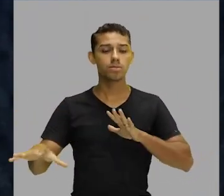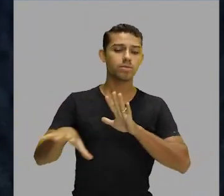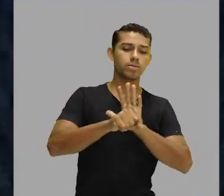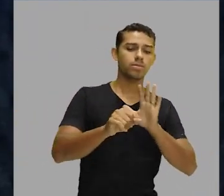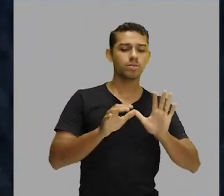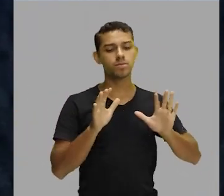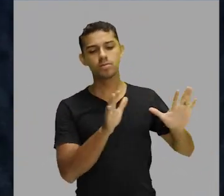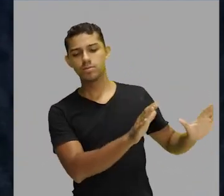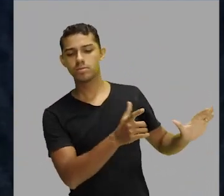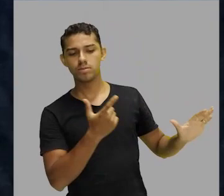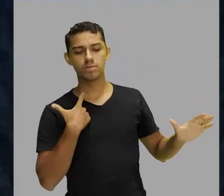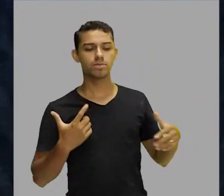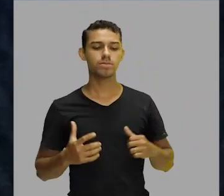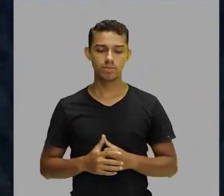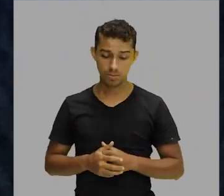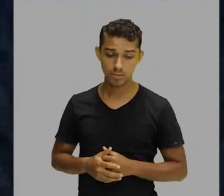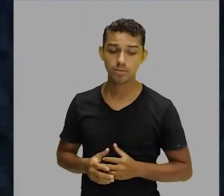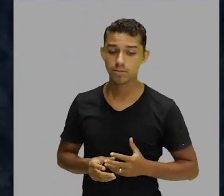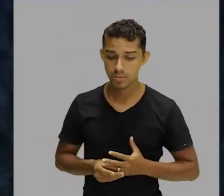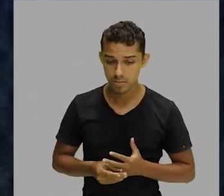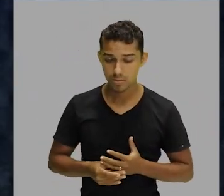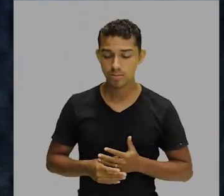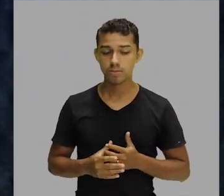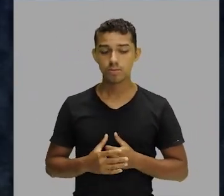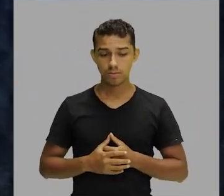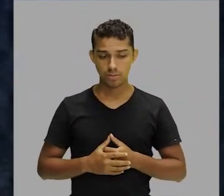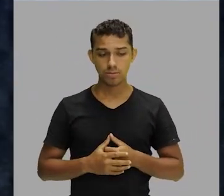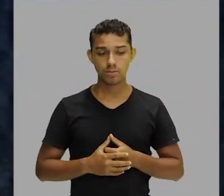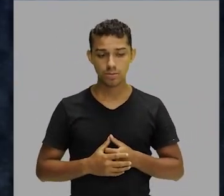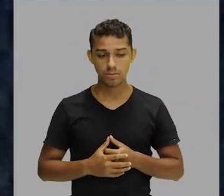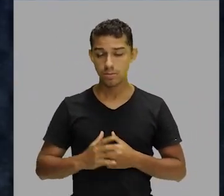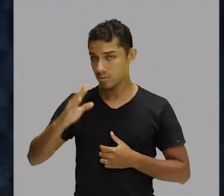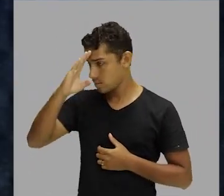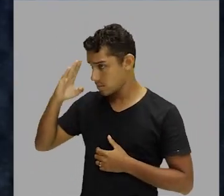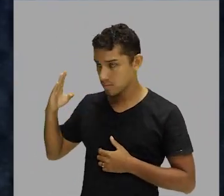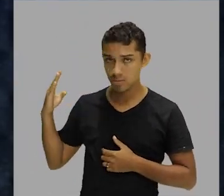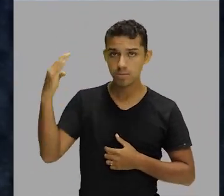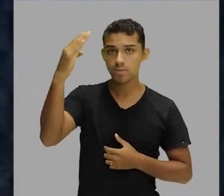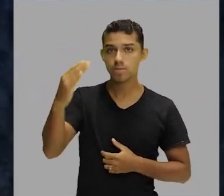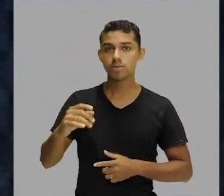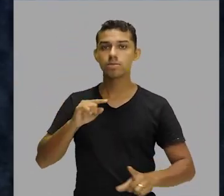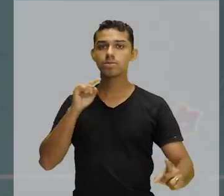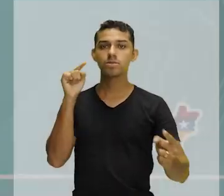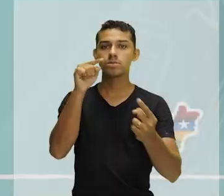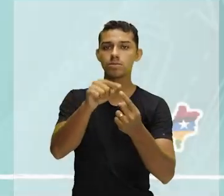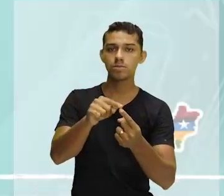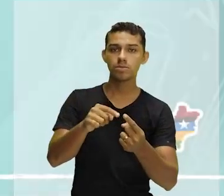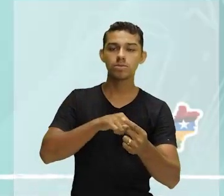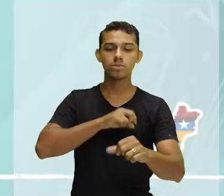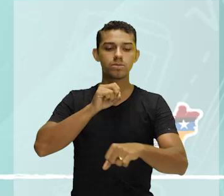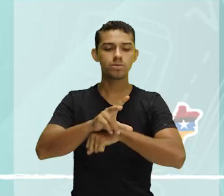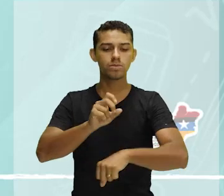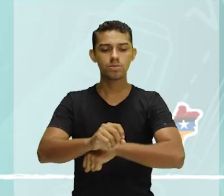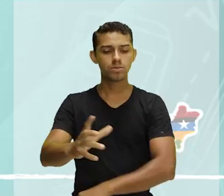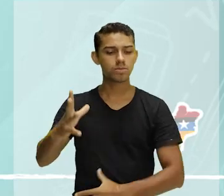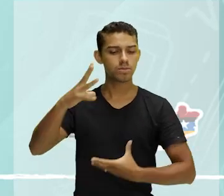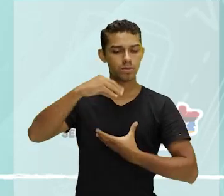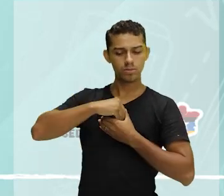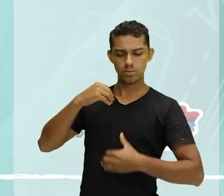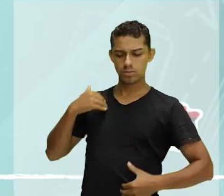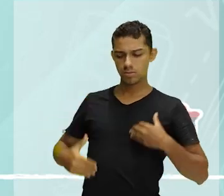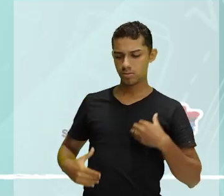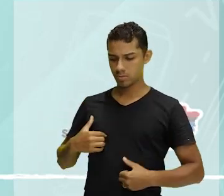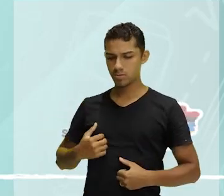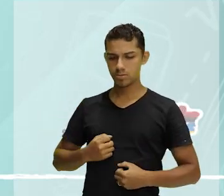colocando de lado, tá ok? Bem, o principal objetivo de um vírus no nosso corpo é